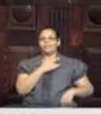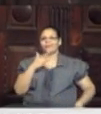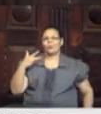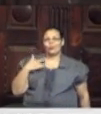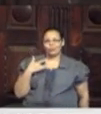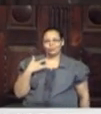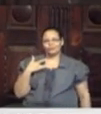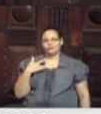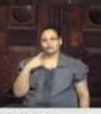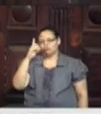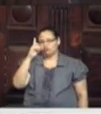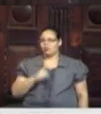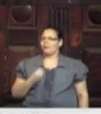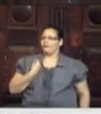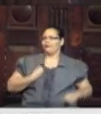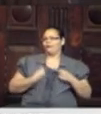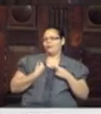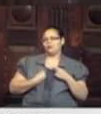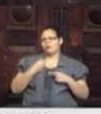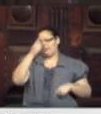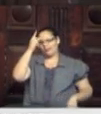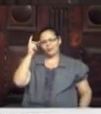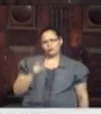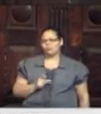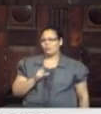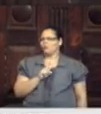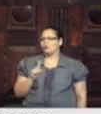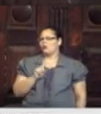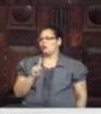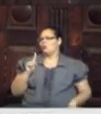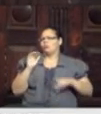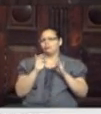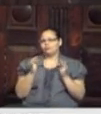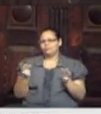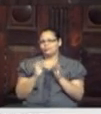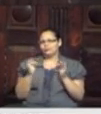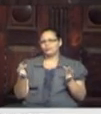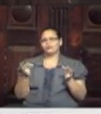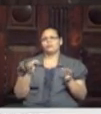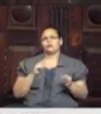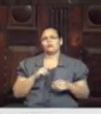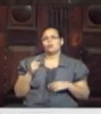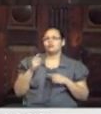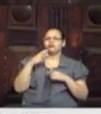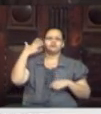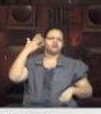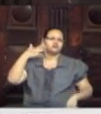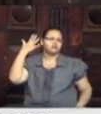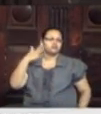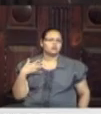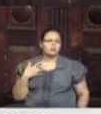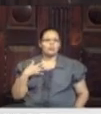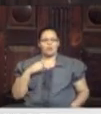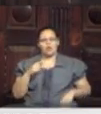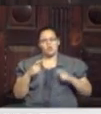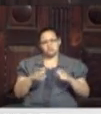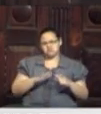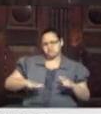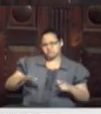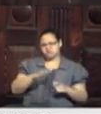saúde, do direito à vida das pessoas, e não simplesmente com o discurso de que em tal